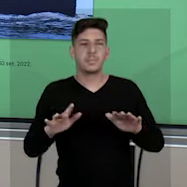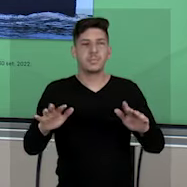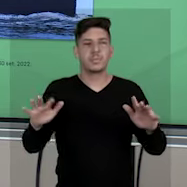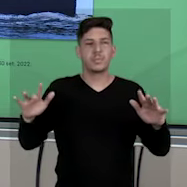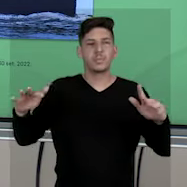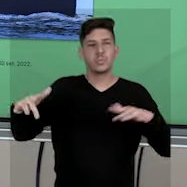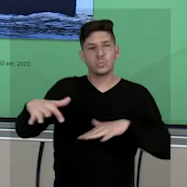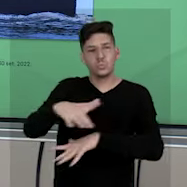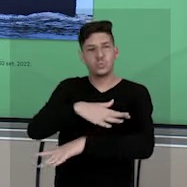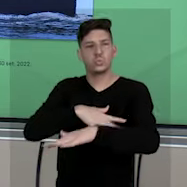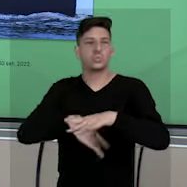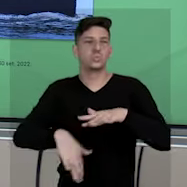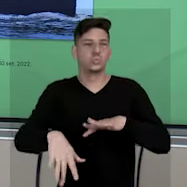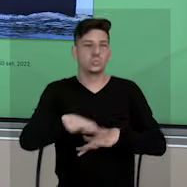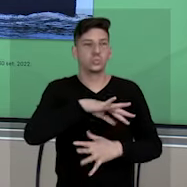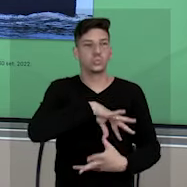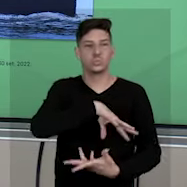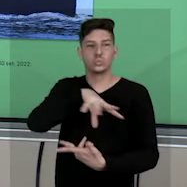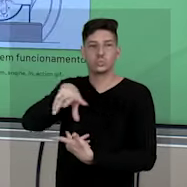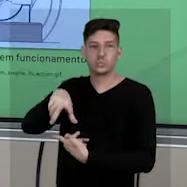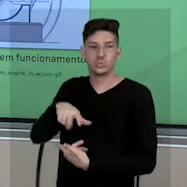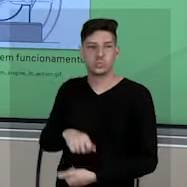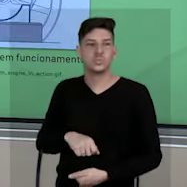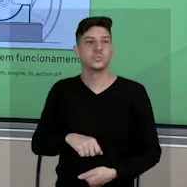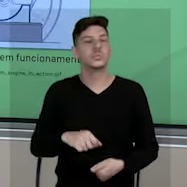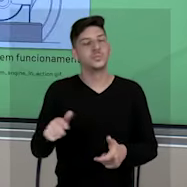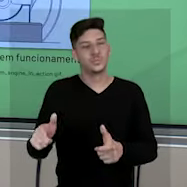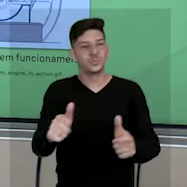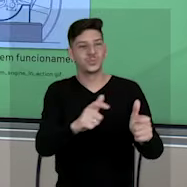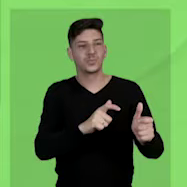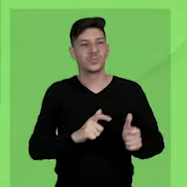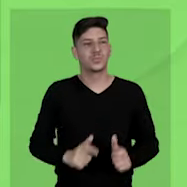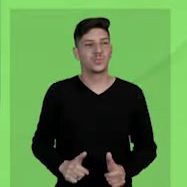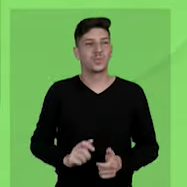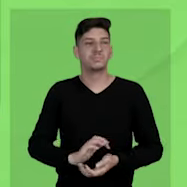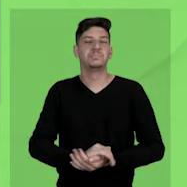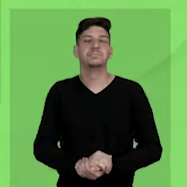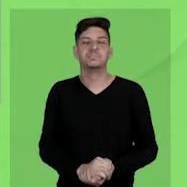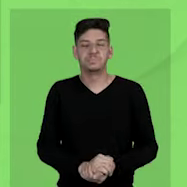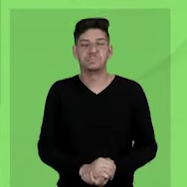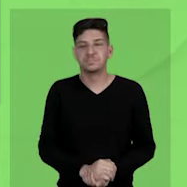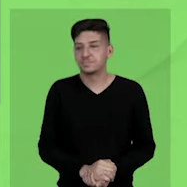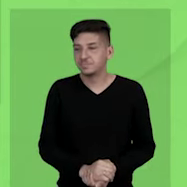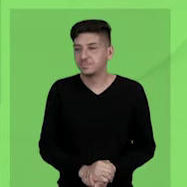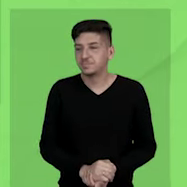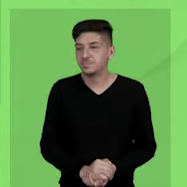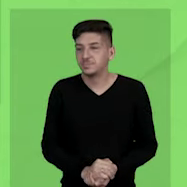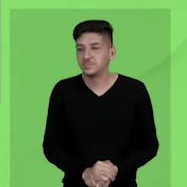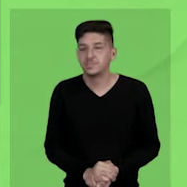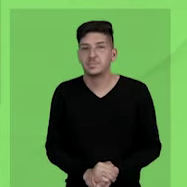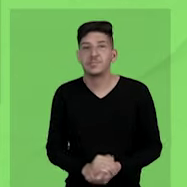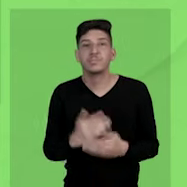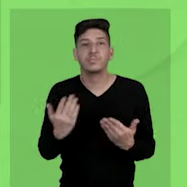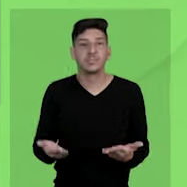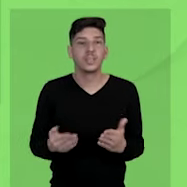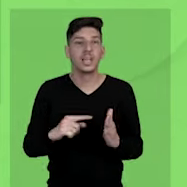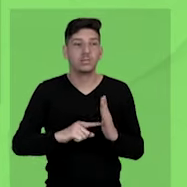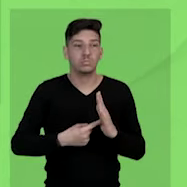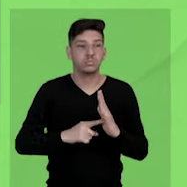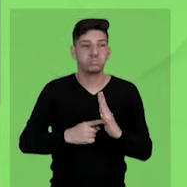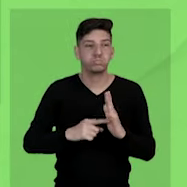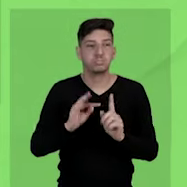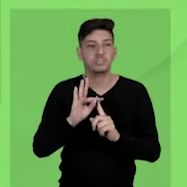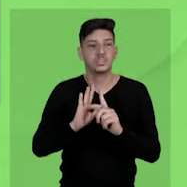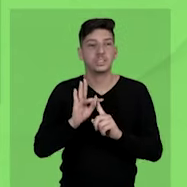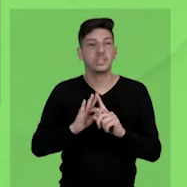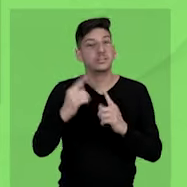nossa ocupação completa aqui das terras, né, que tem planeta afora. Então, na máquina térmica, o que a gente